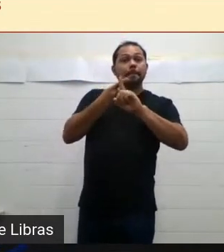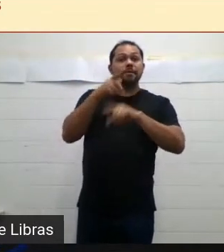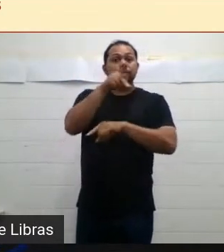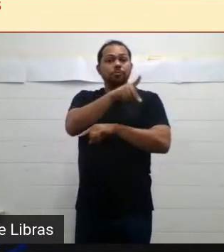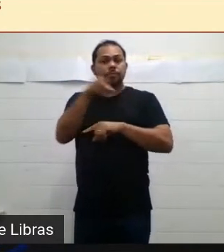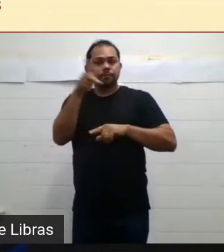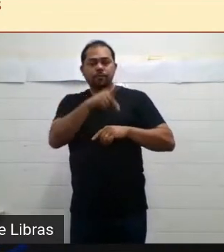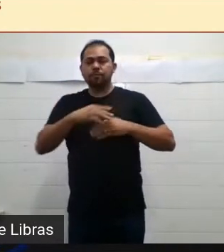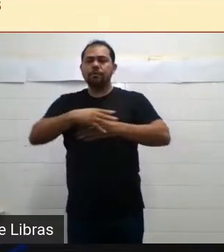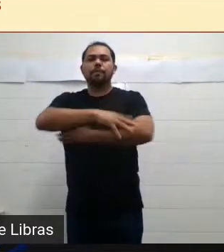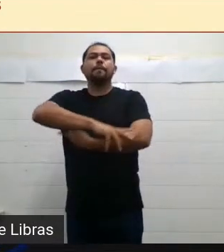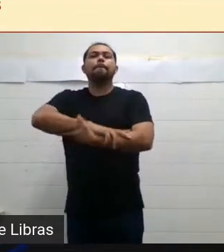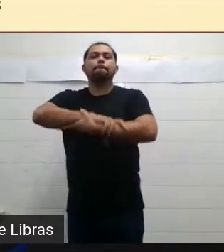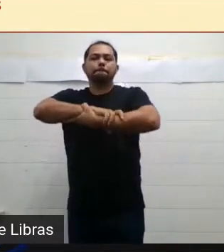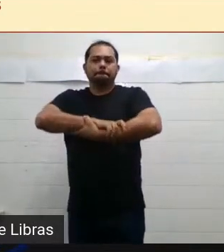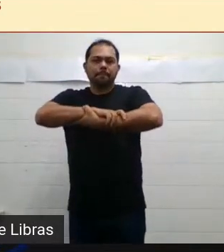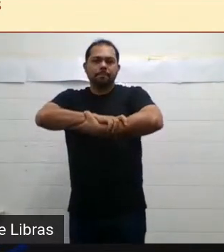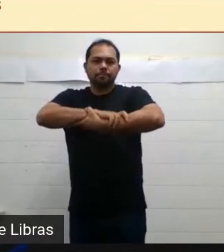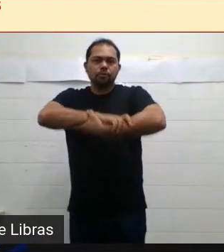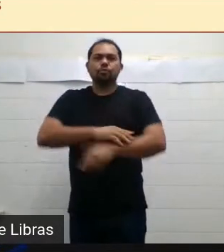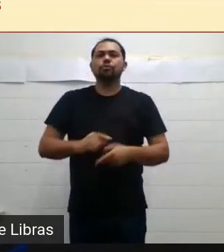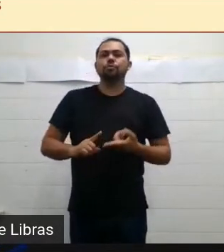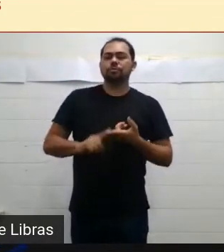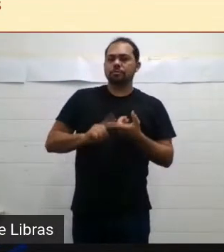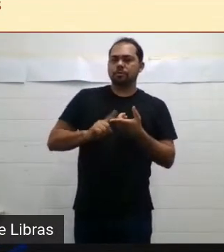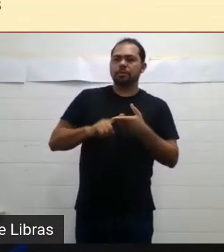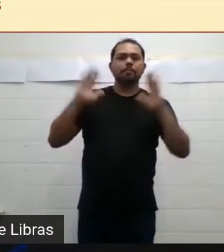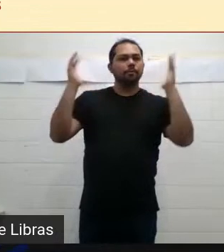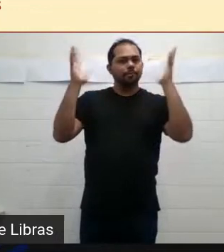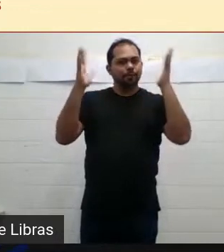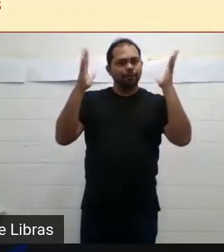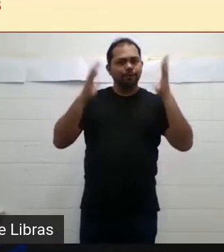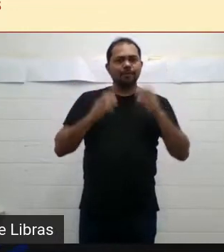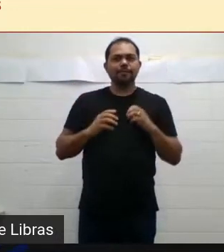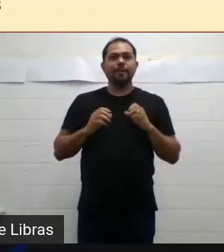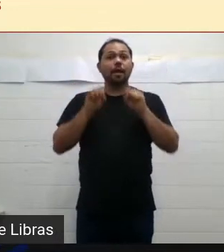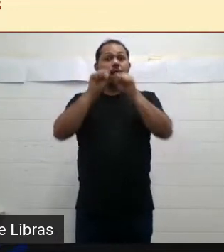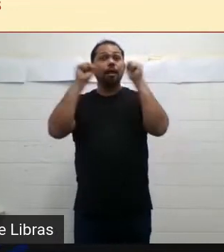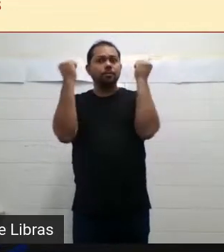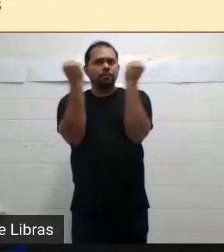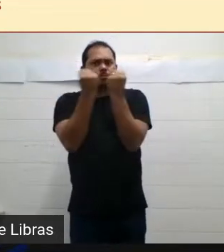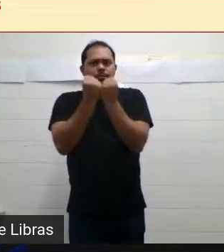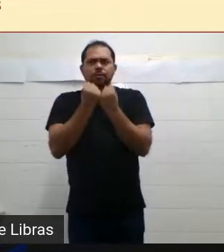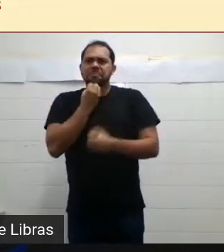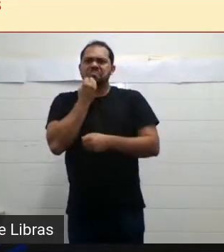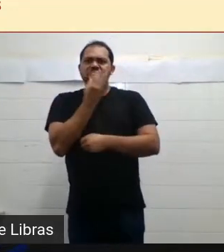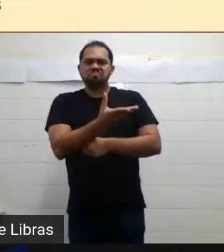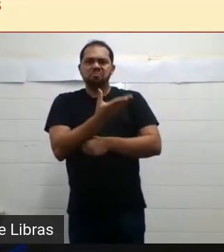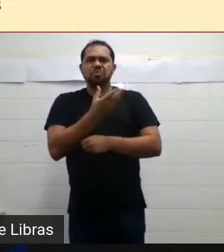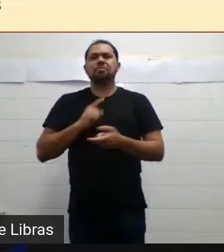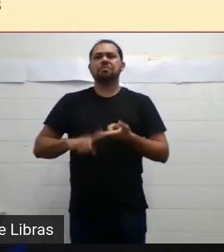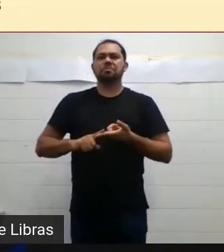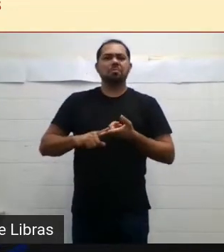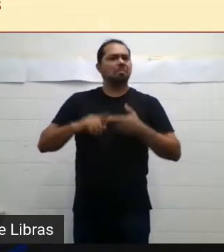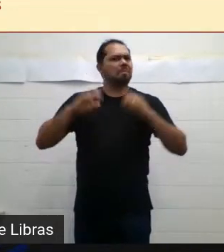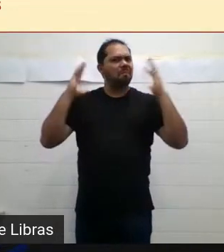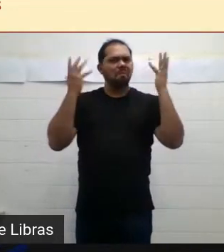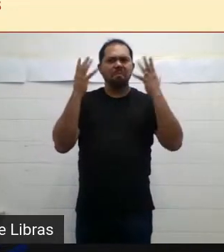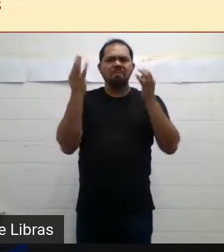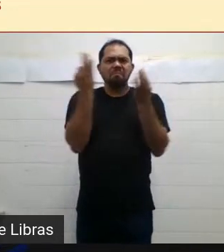dadas, caminhamos juntos. E parabenizar também o seminário, de fato, está muito bom, estou acompanhando, está